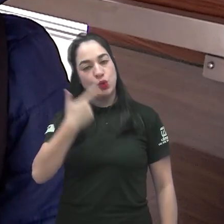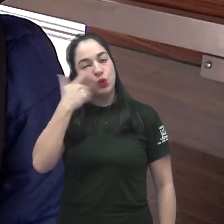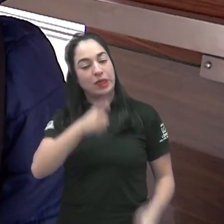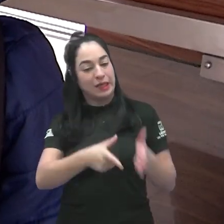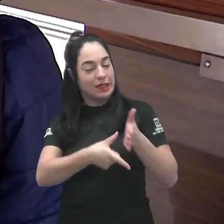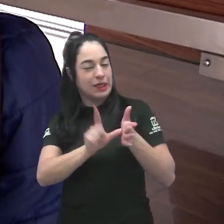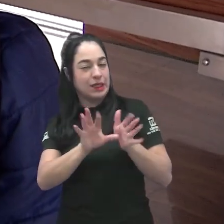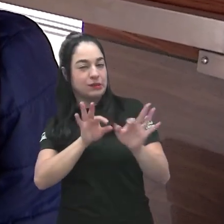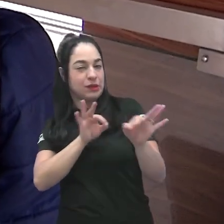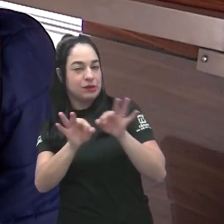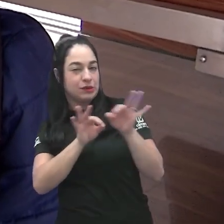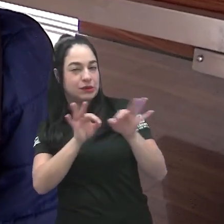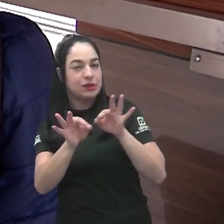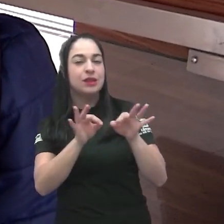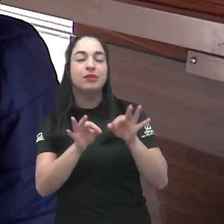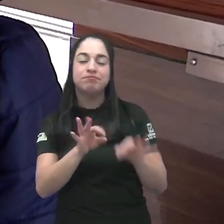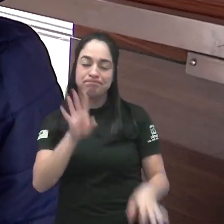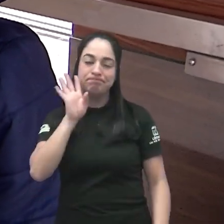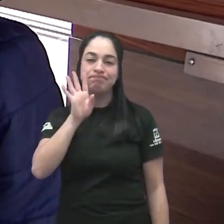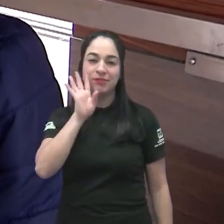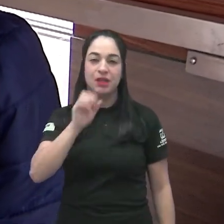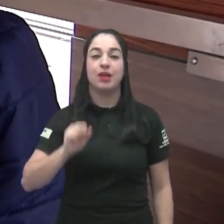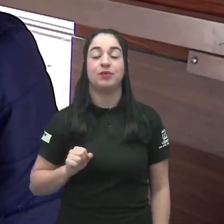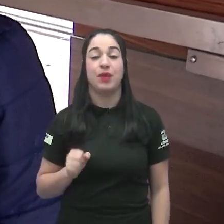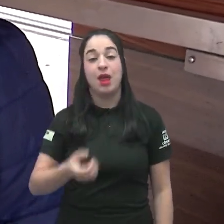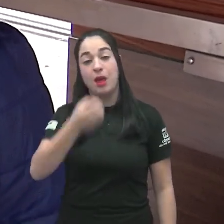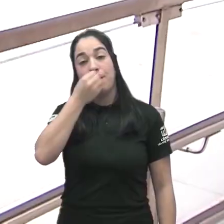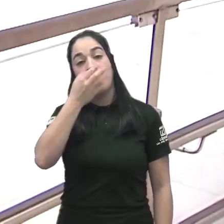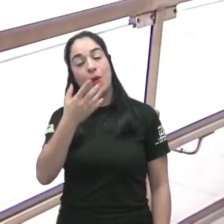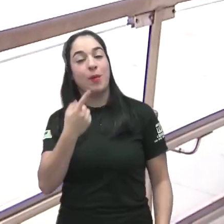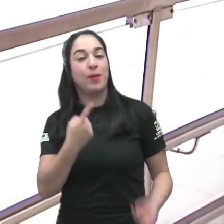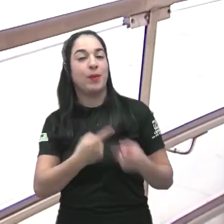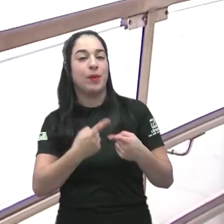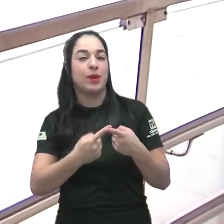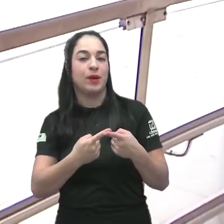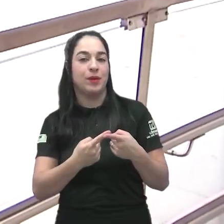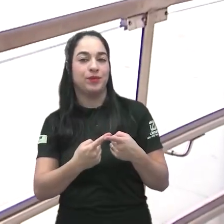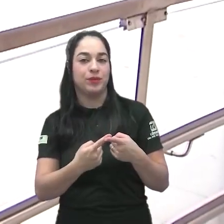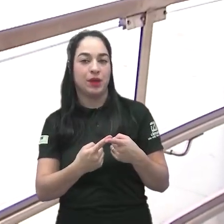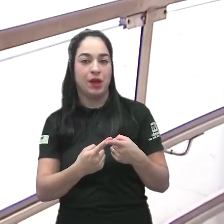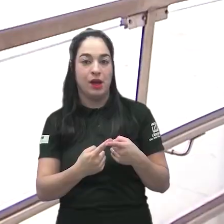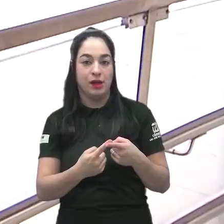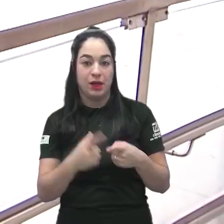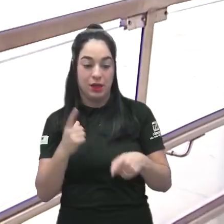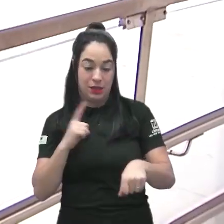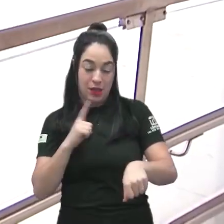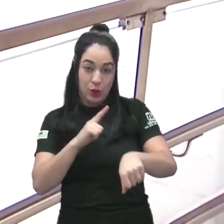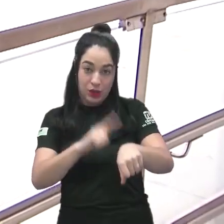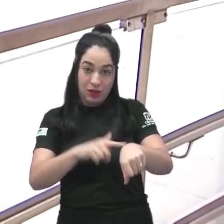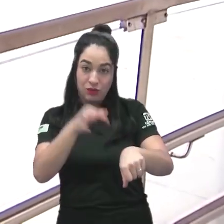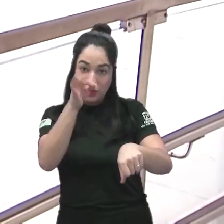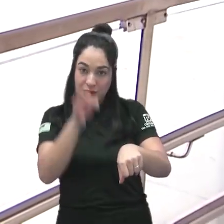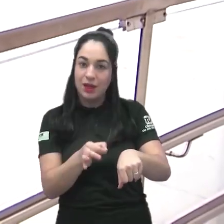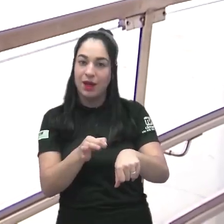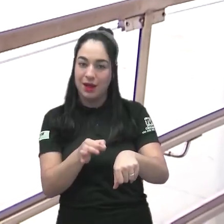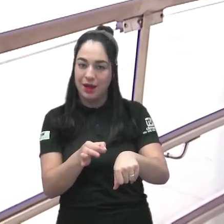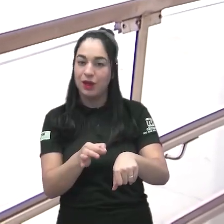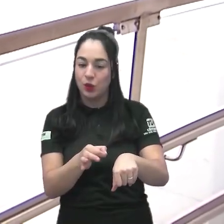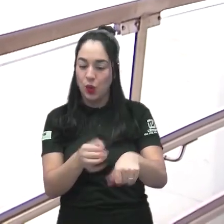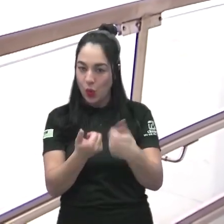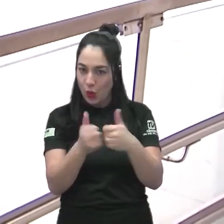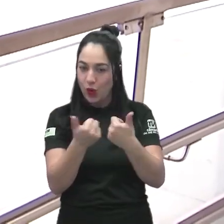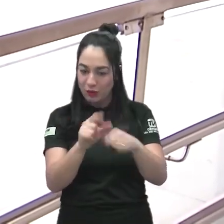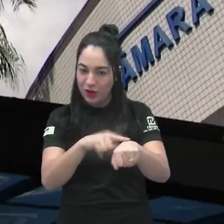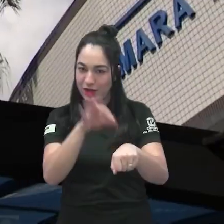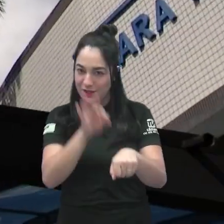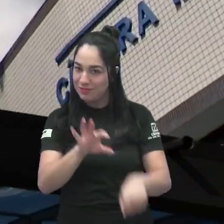se planejar, consegue ter ali uma previsibilidade bacana. É benéfico que a gente tem que cronometrar as coisas certinho e pegar